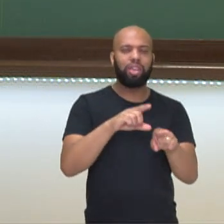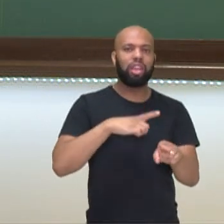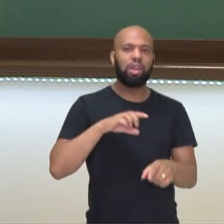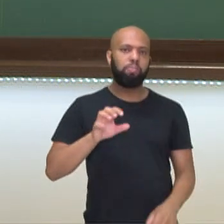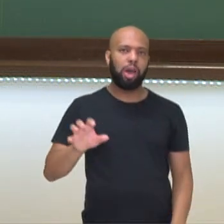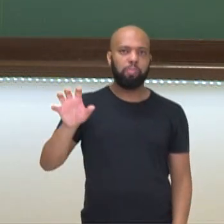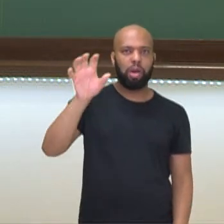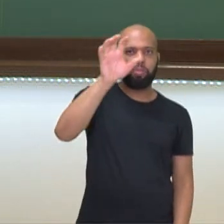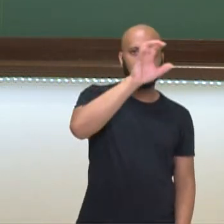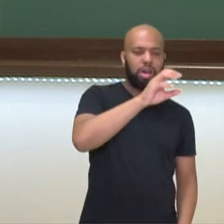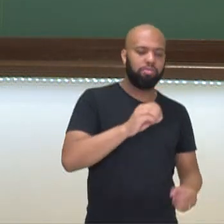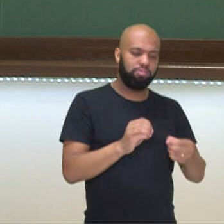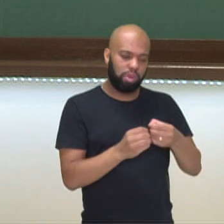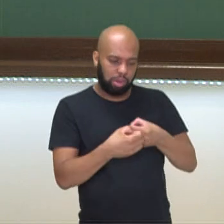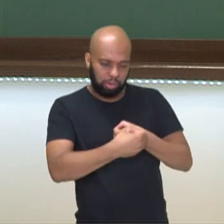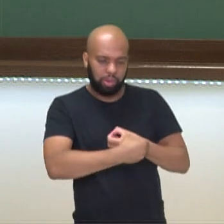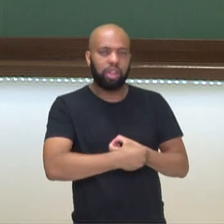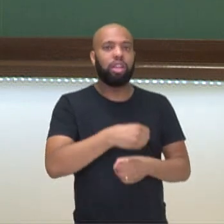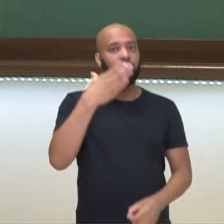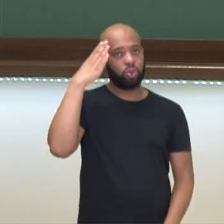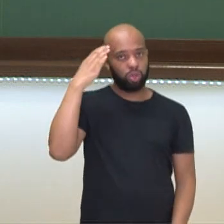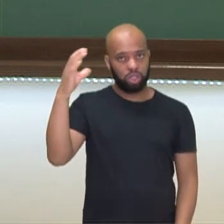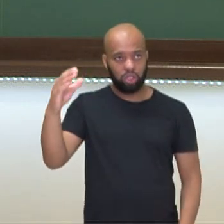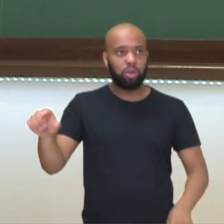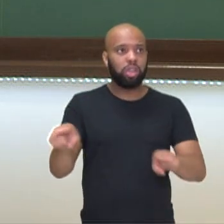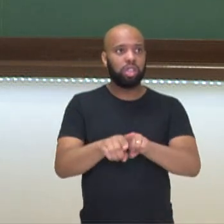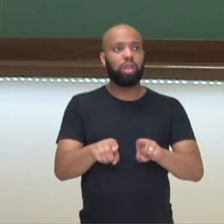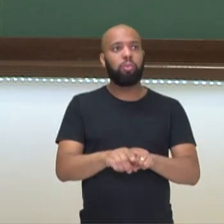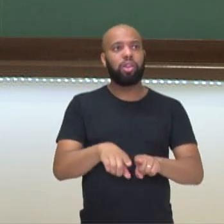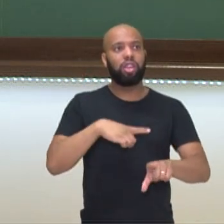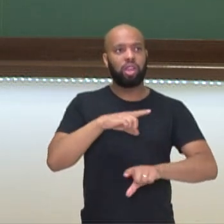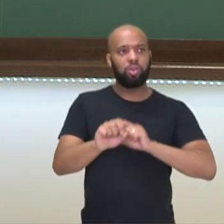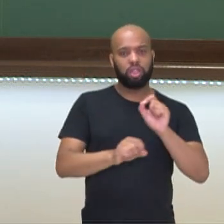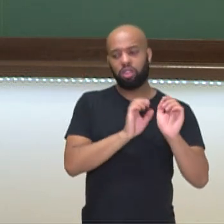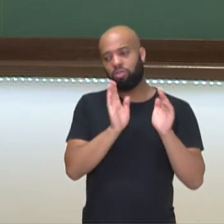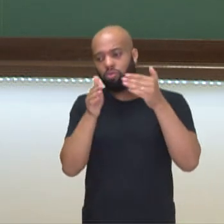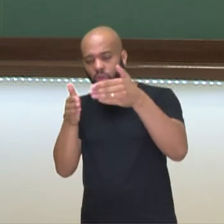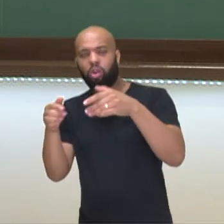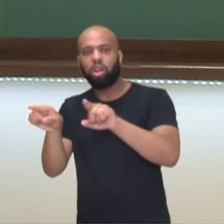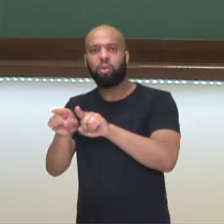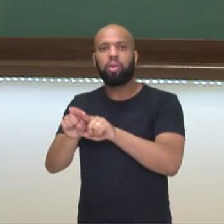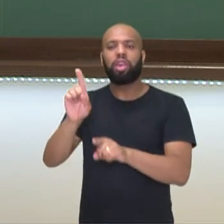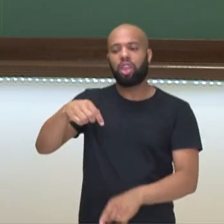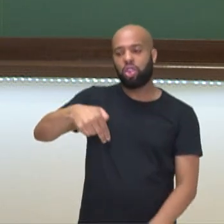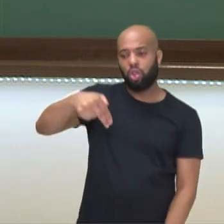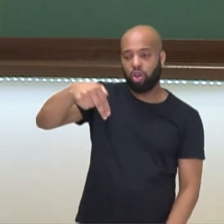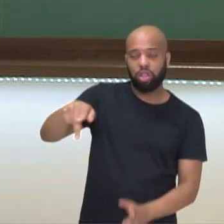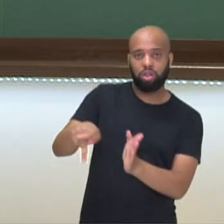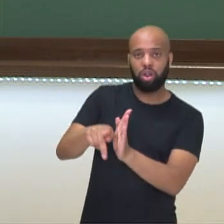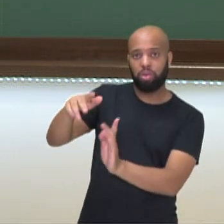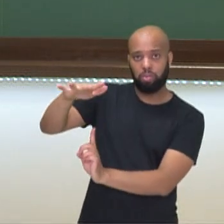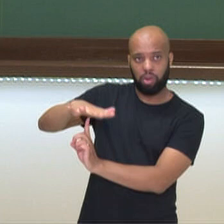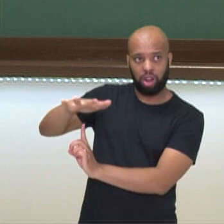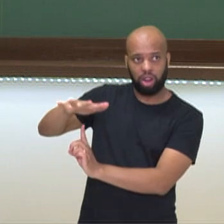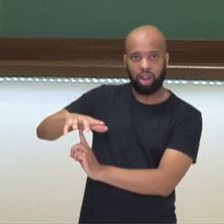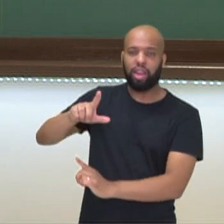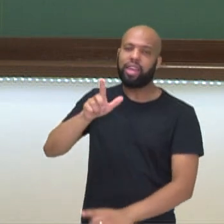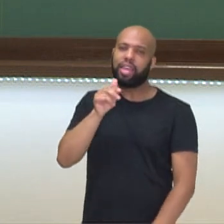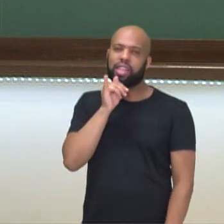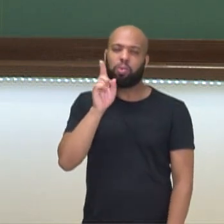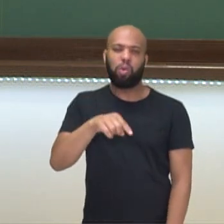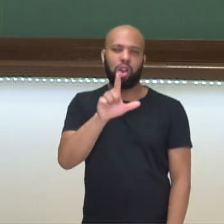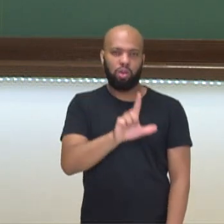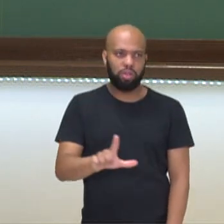populosas, como a região metropolitana de Curitiba e um aglomerado no norte do Paraná, capitaneado por Londrina